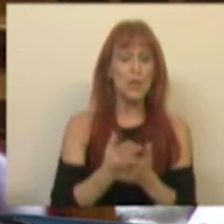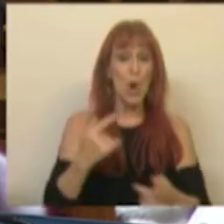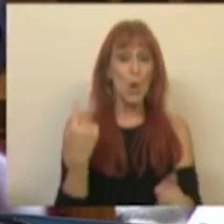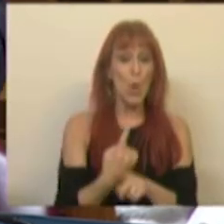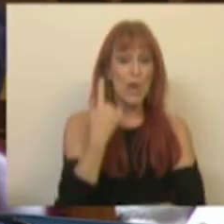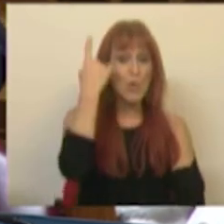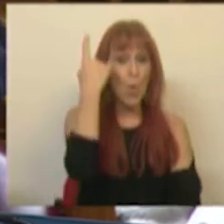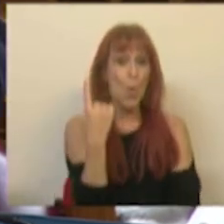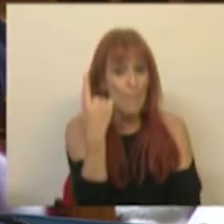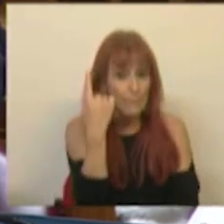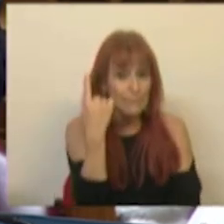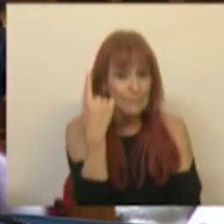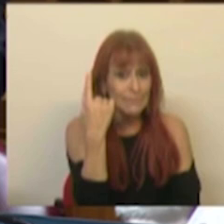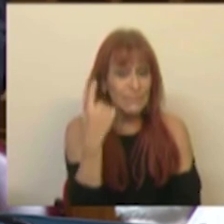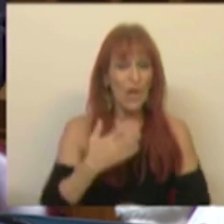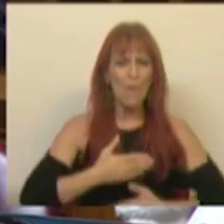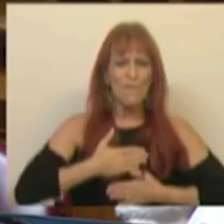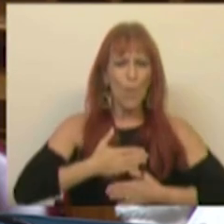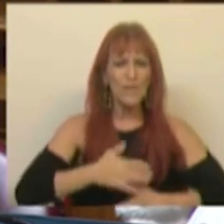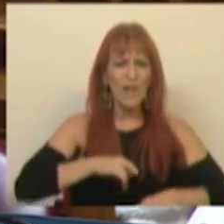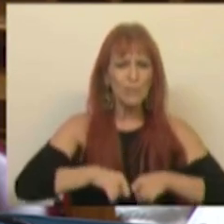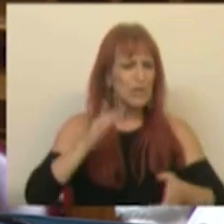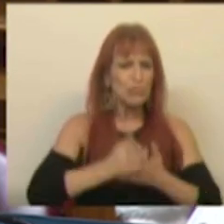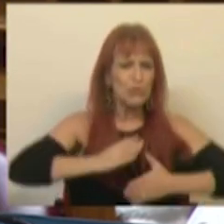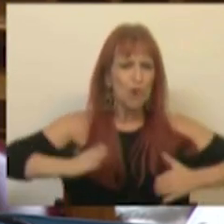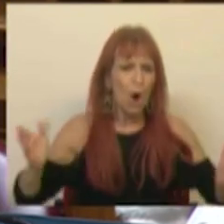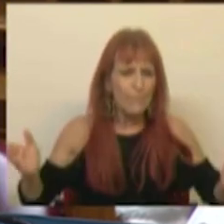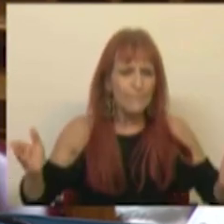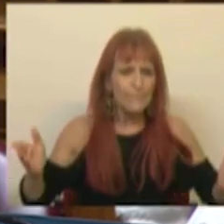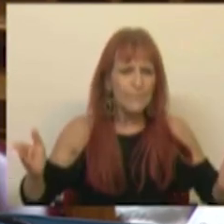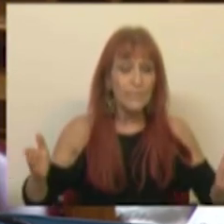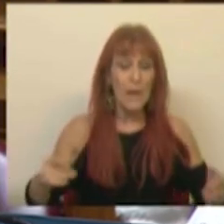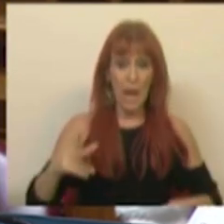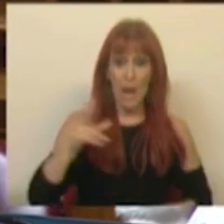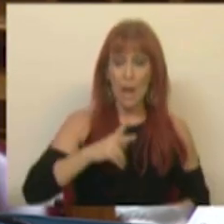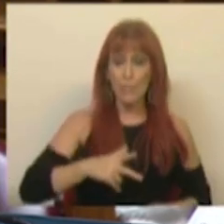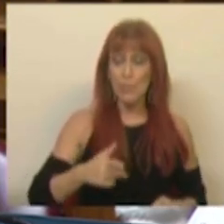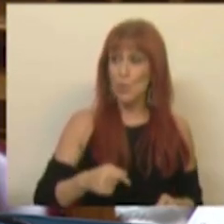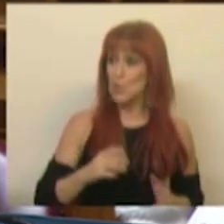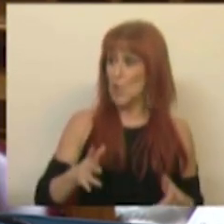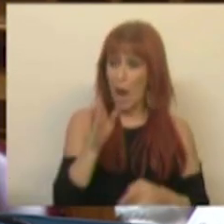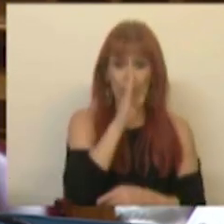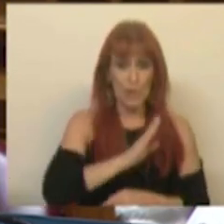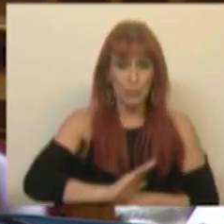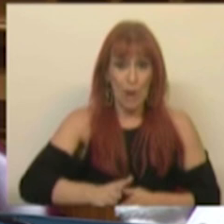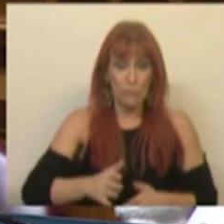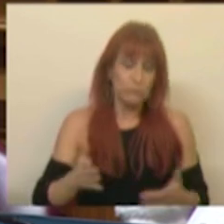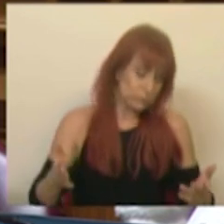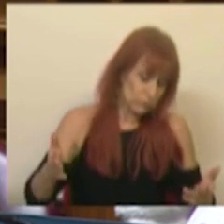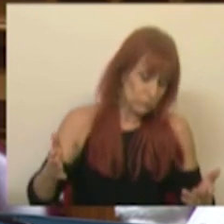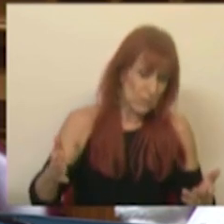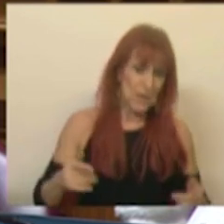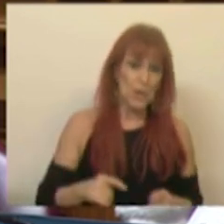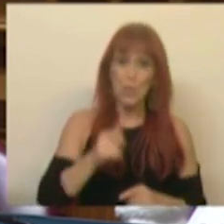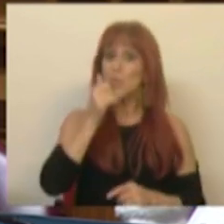que é vontade política. Em Portugal, aliás, já é aplicada e